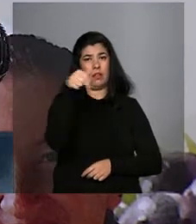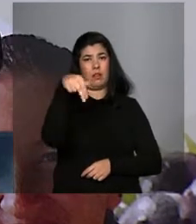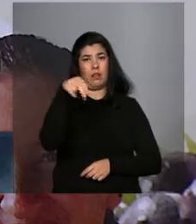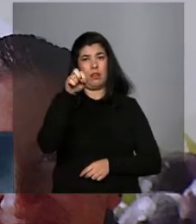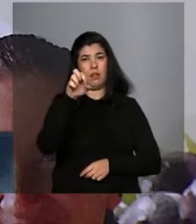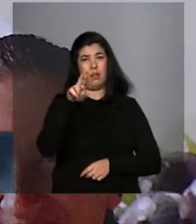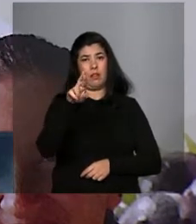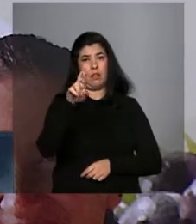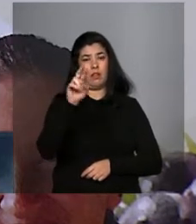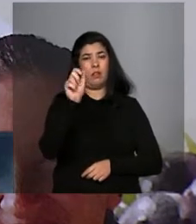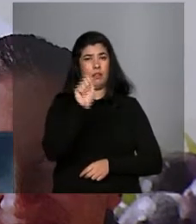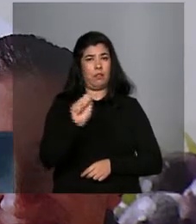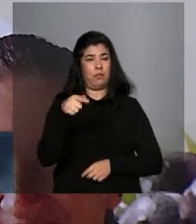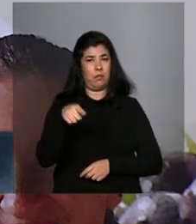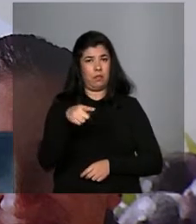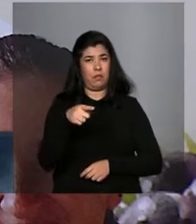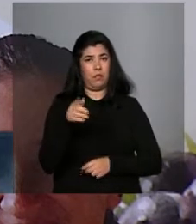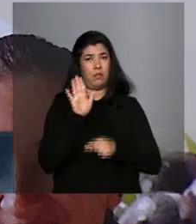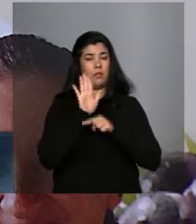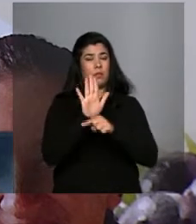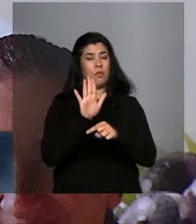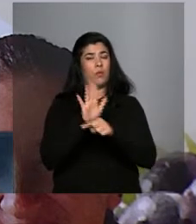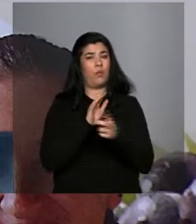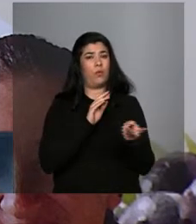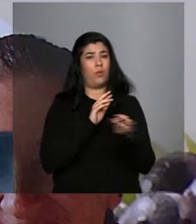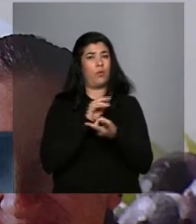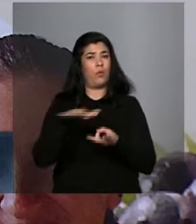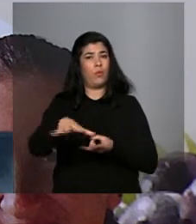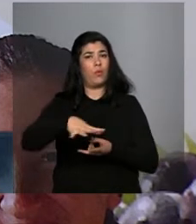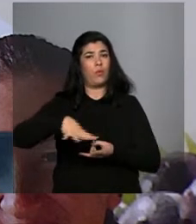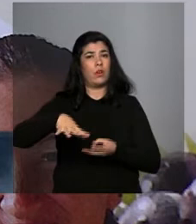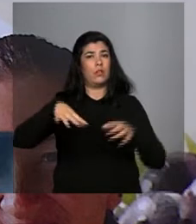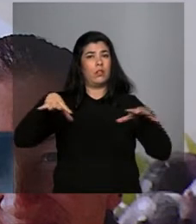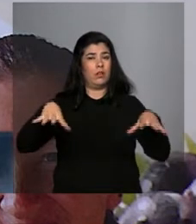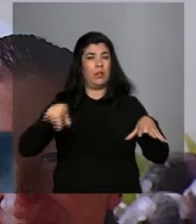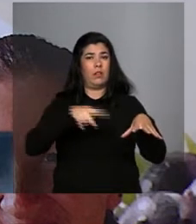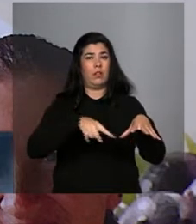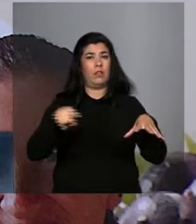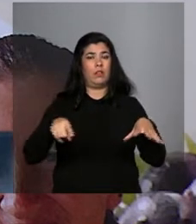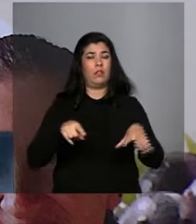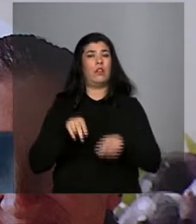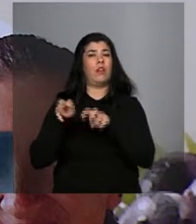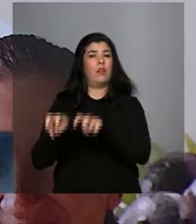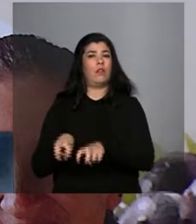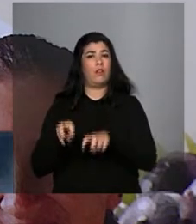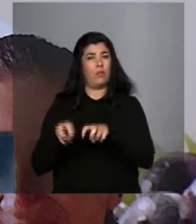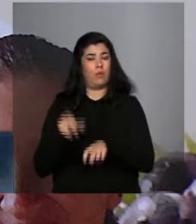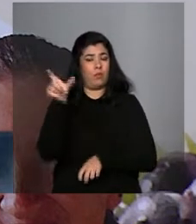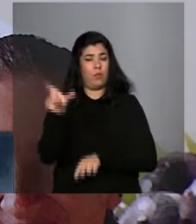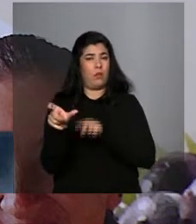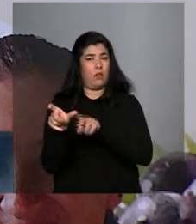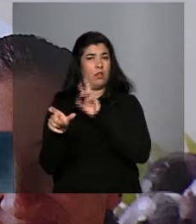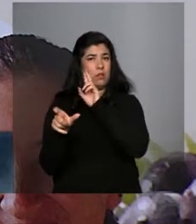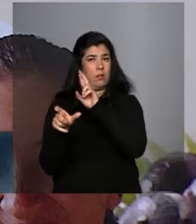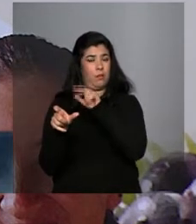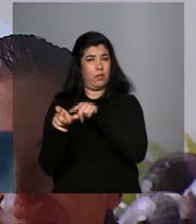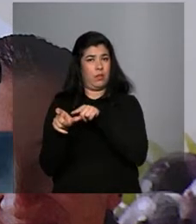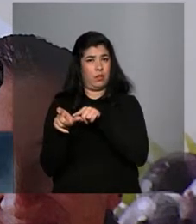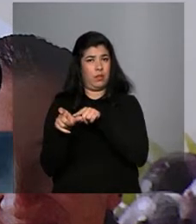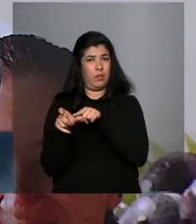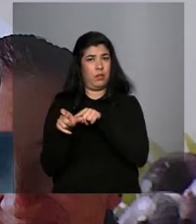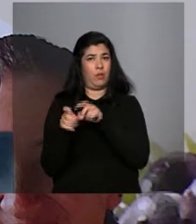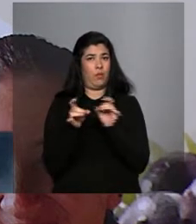entre duas áreas fundamentais da agricultura no nosso país. De um lado, a